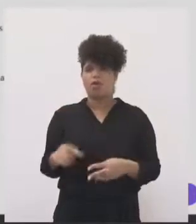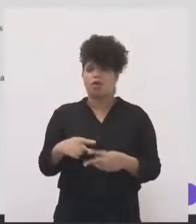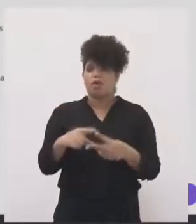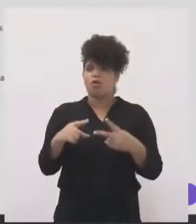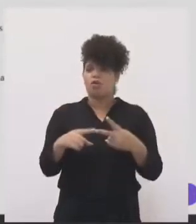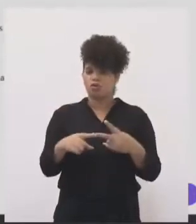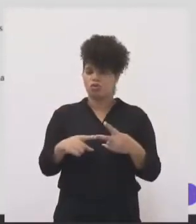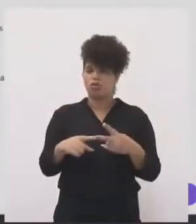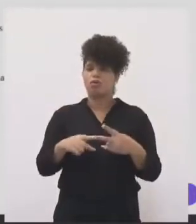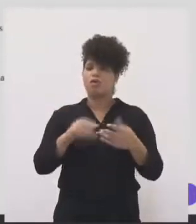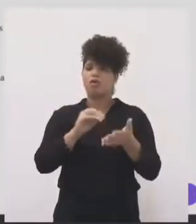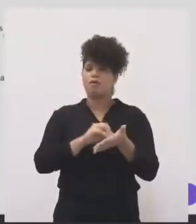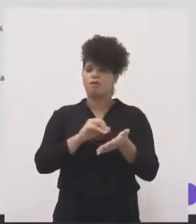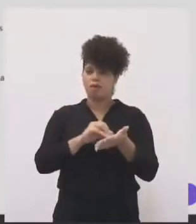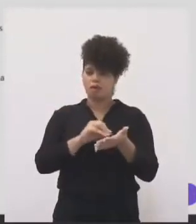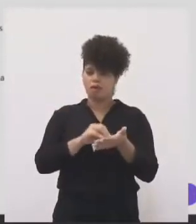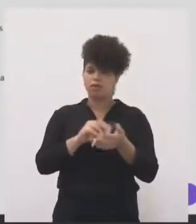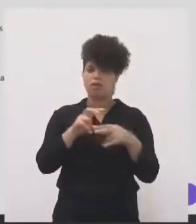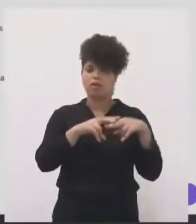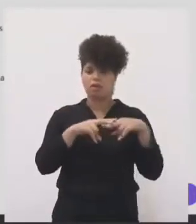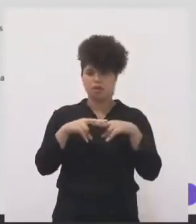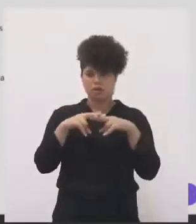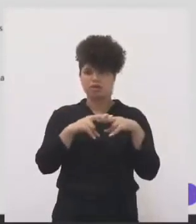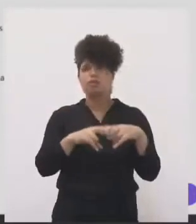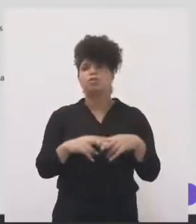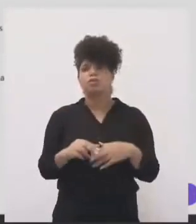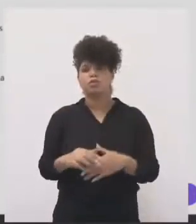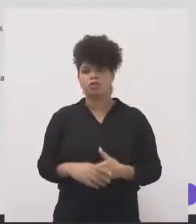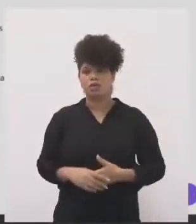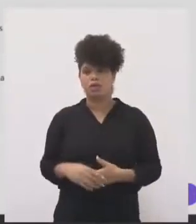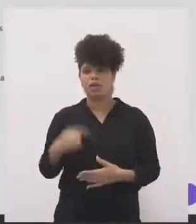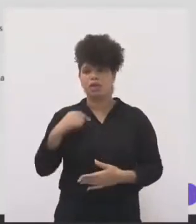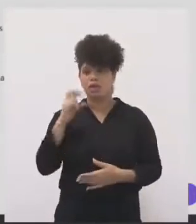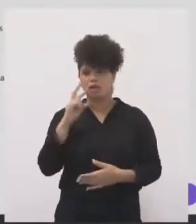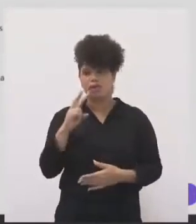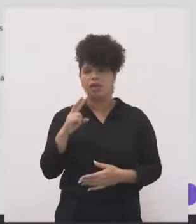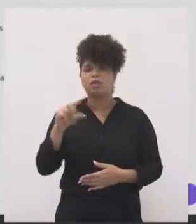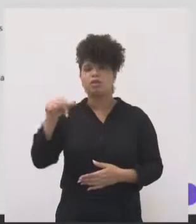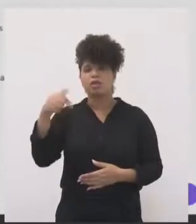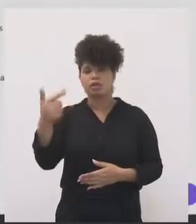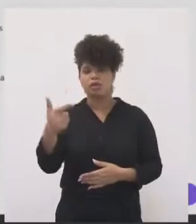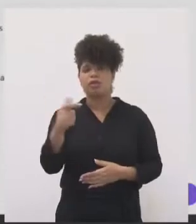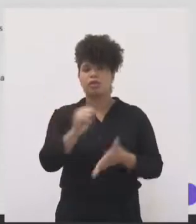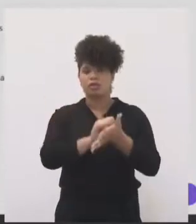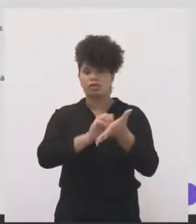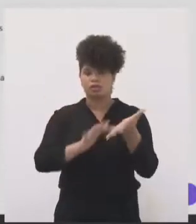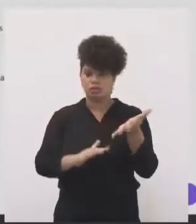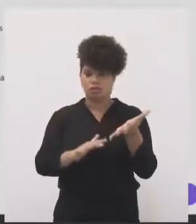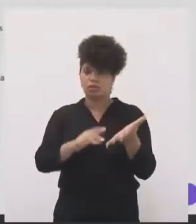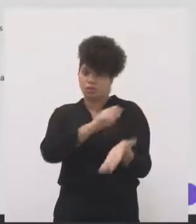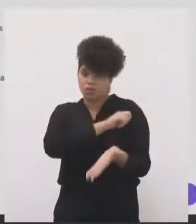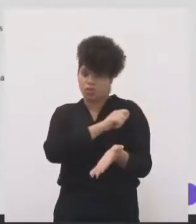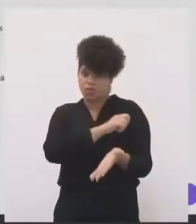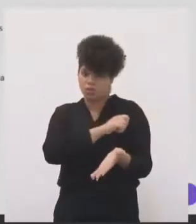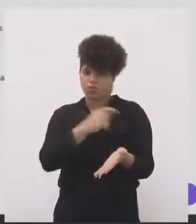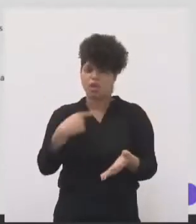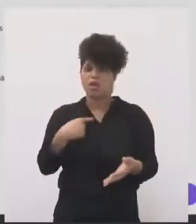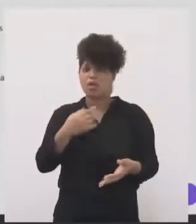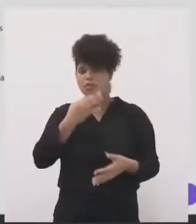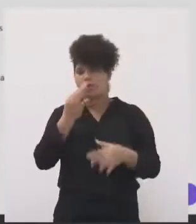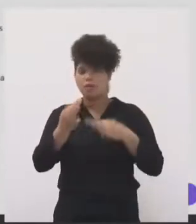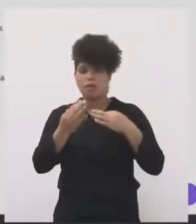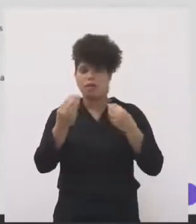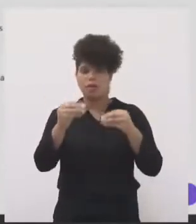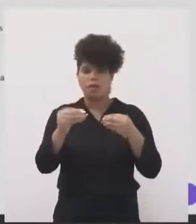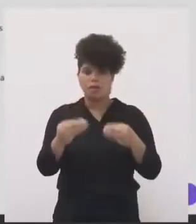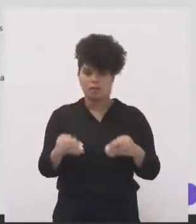que ainda requer revisão, então eu posso olhar esse trabalho depois, adicionar os comentários, revisar e mandar de